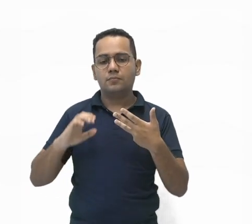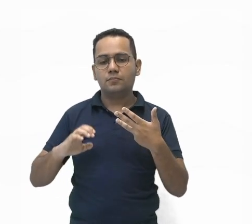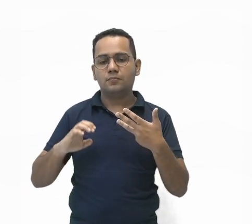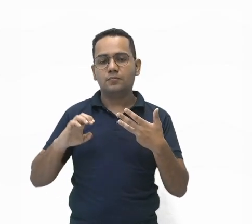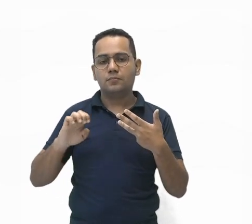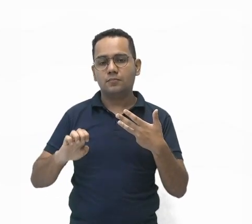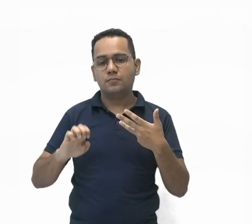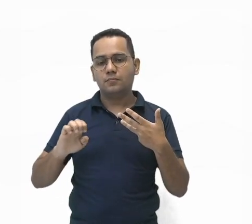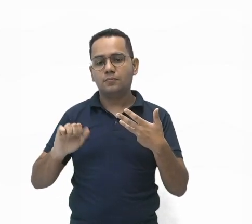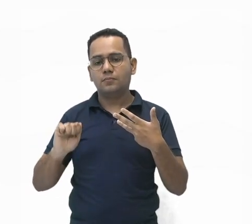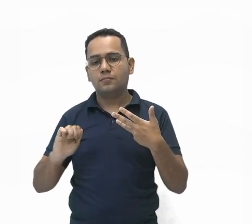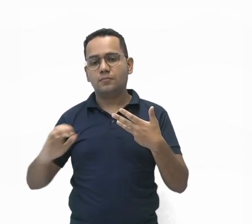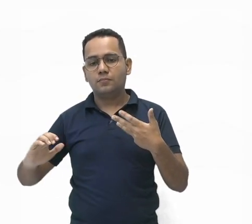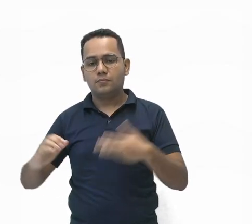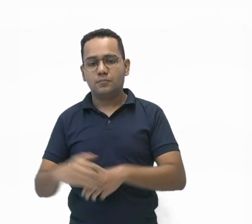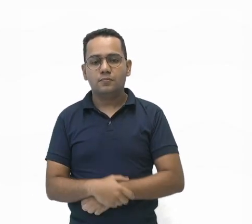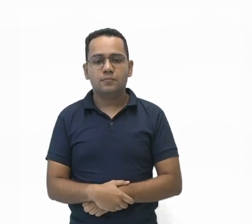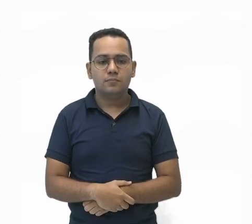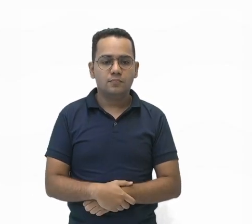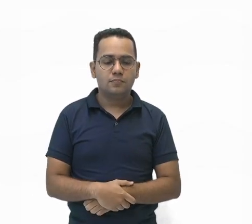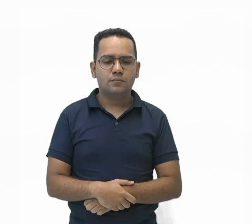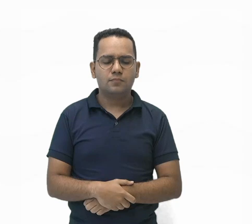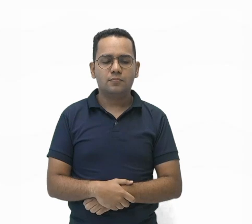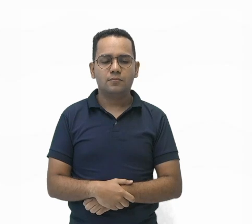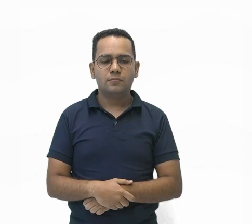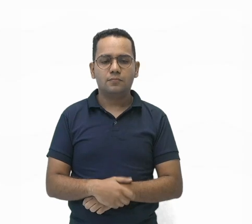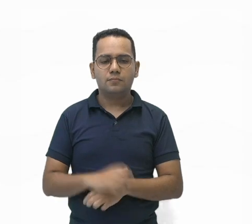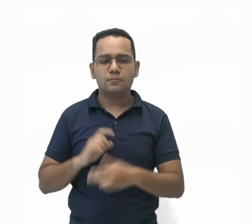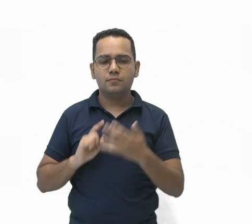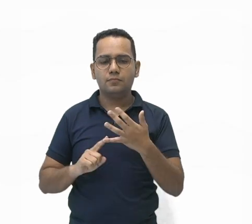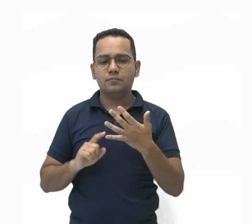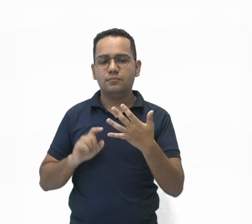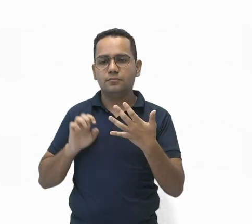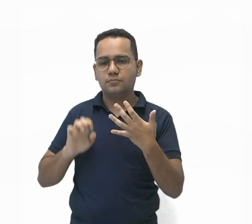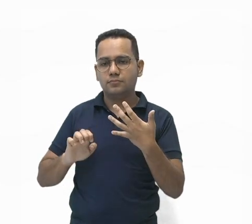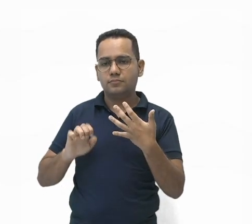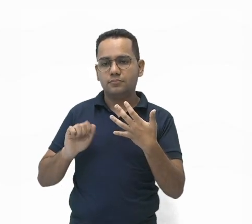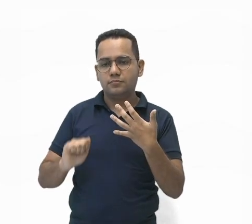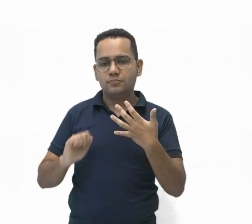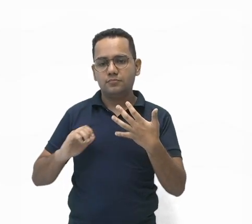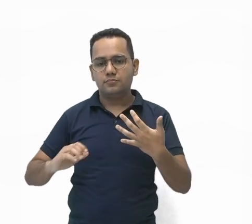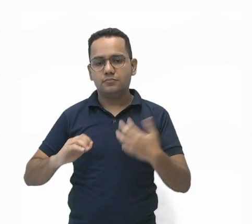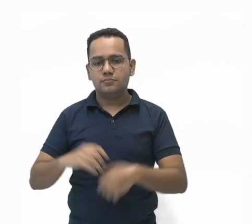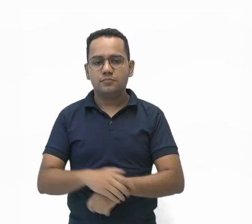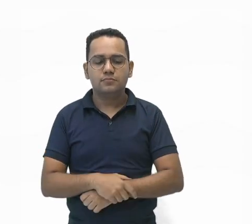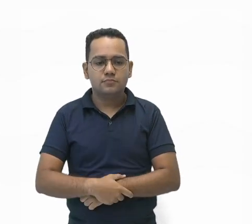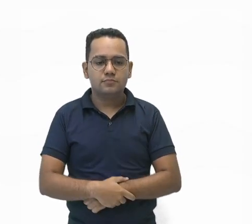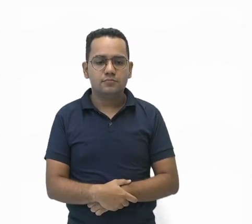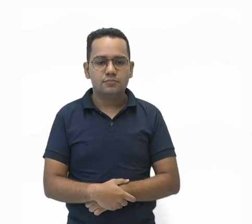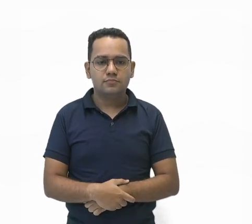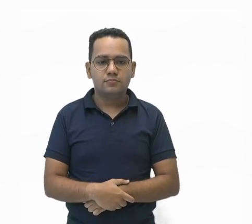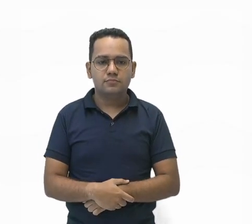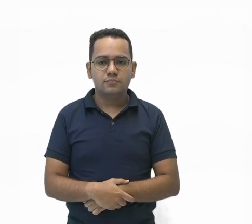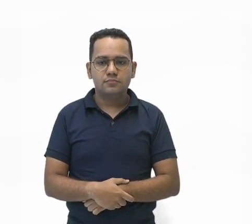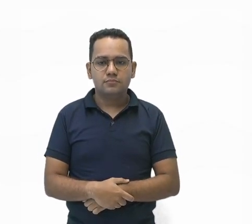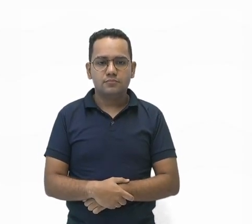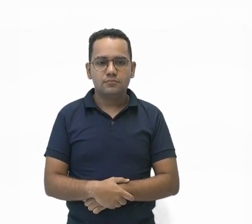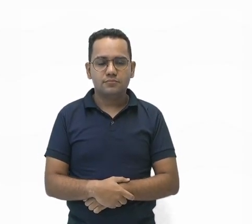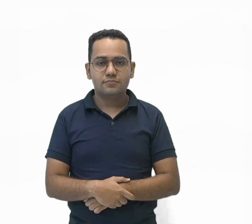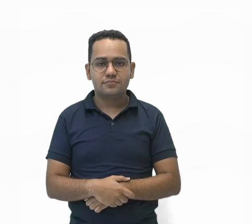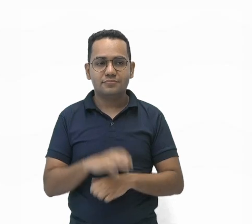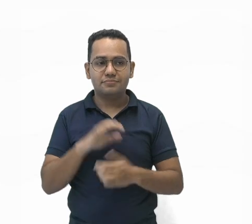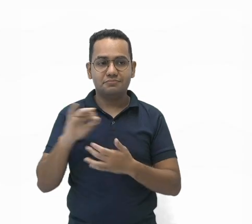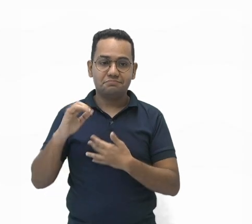África Ocidental. Temos a Comunidade Econômica dos Estados da África Central. Temos a União